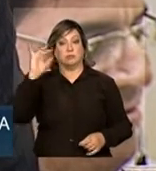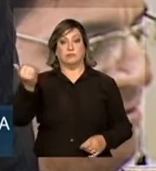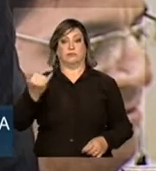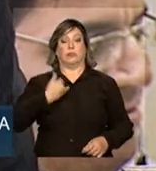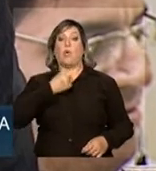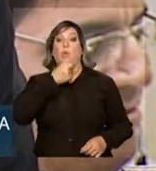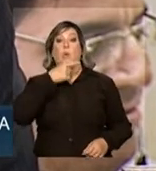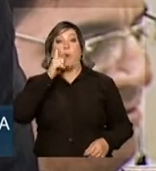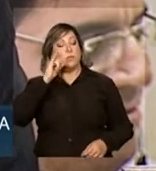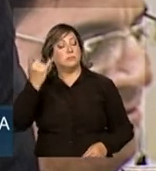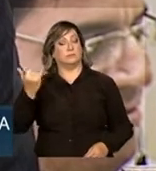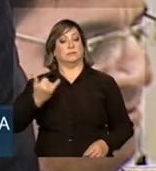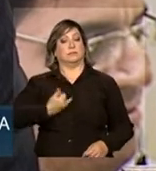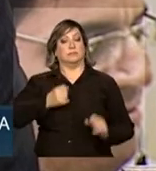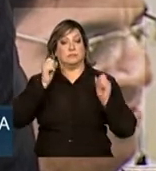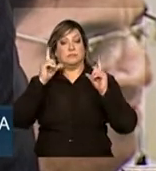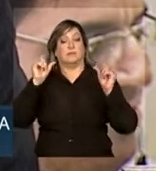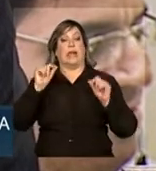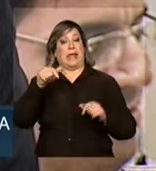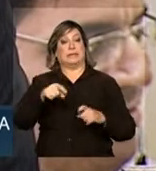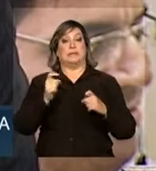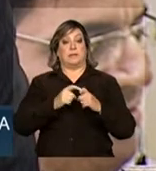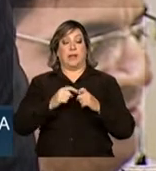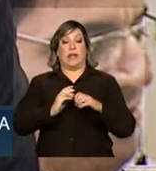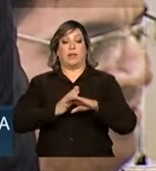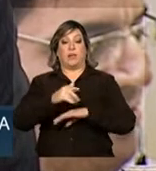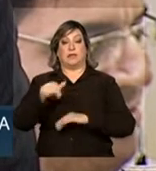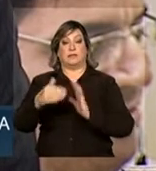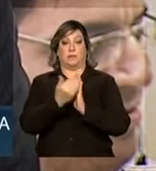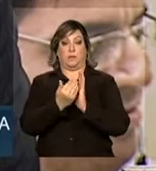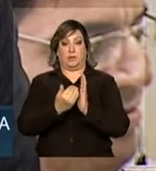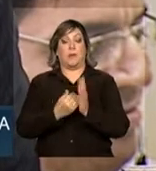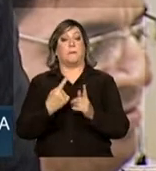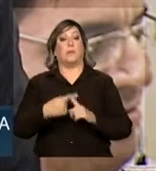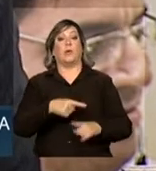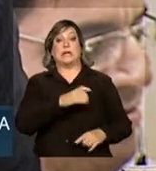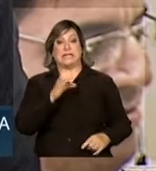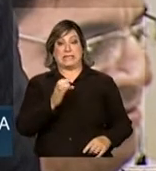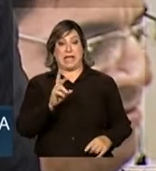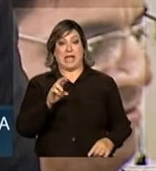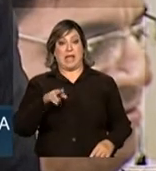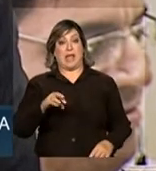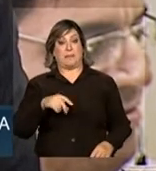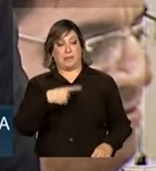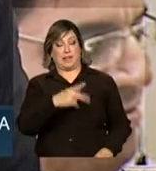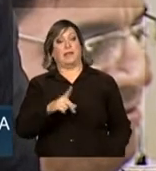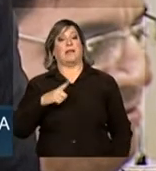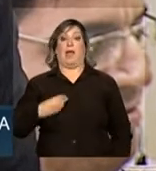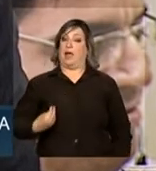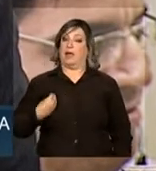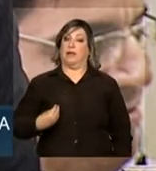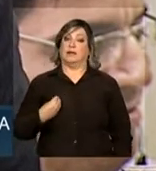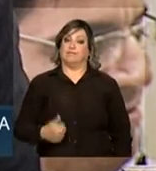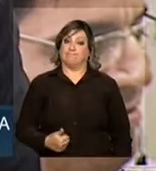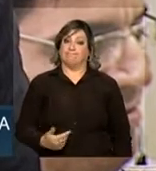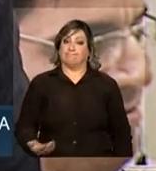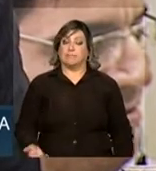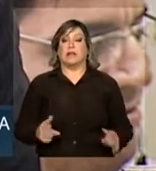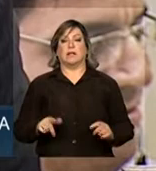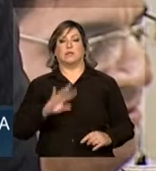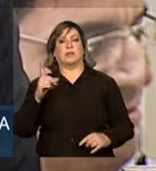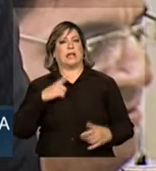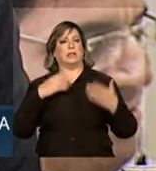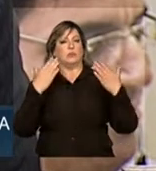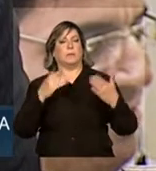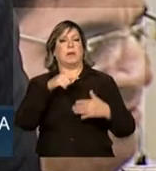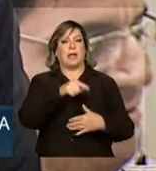dia de ontem esse médico entrou no médicos porque o CRM dele tá ativo Apesar dessa suspeita dessa acusação